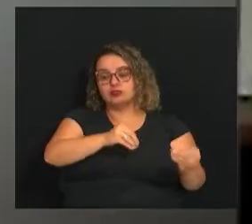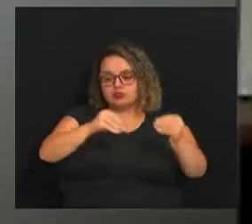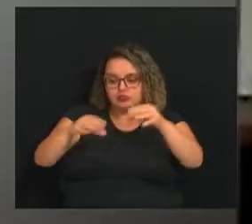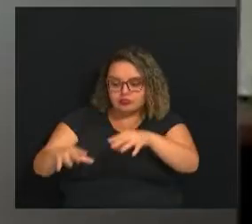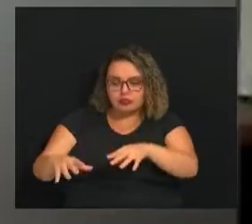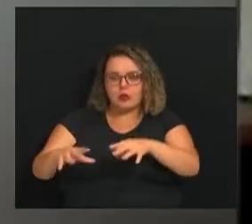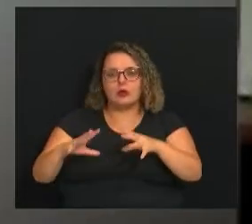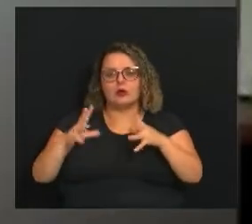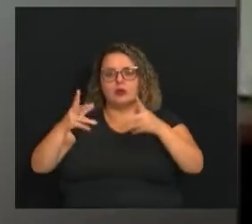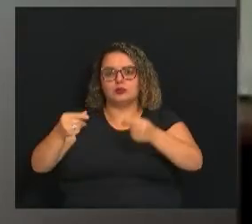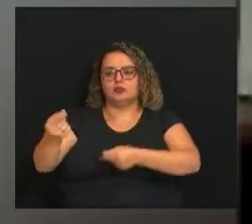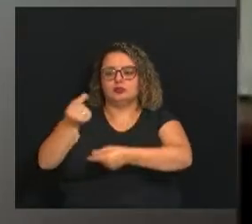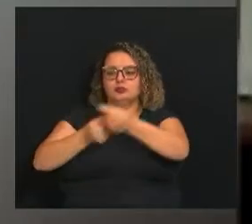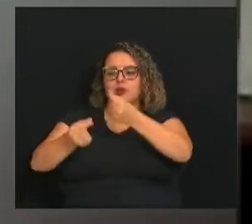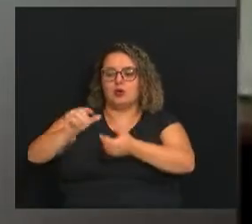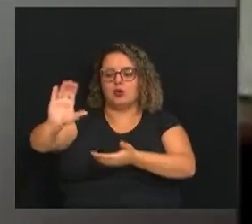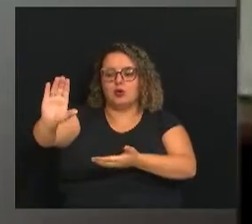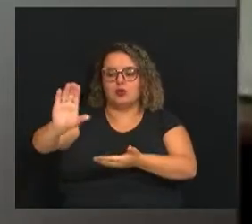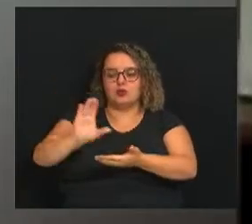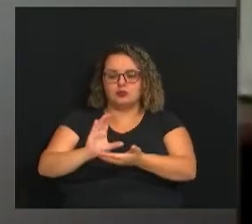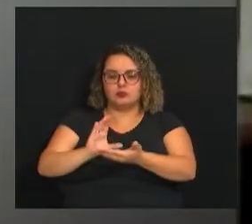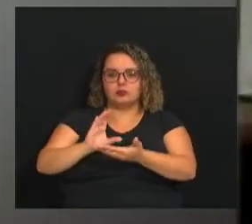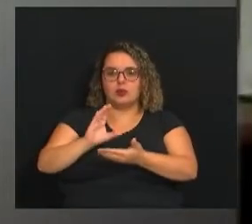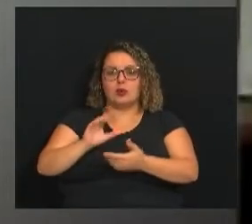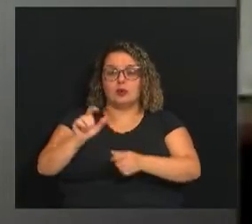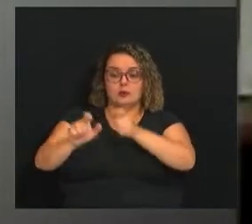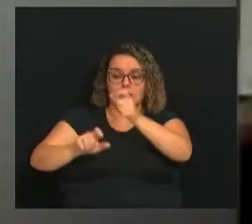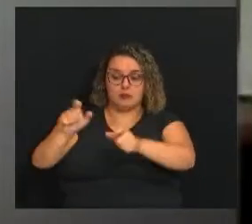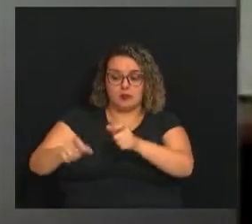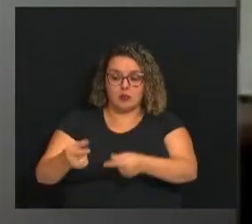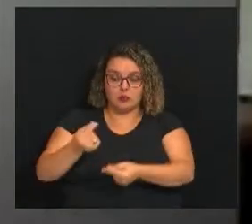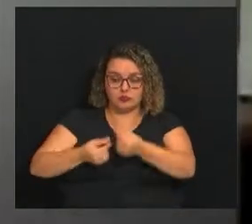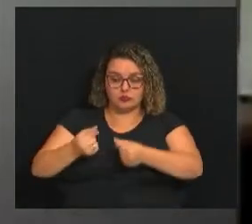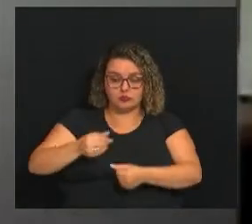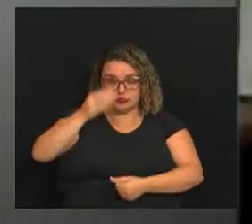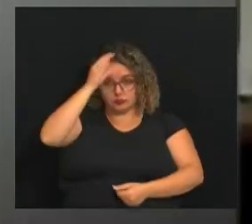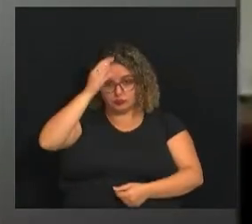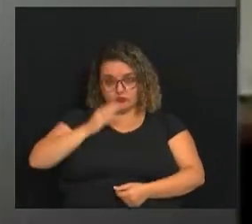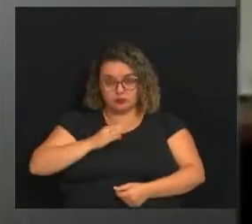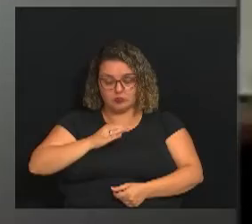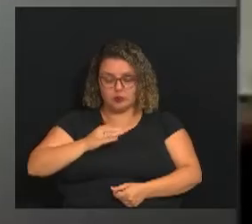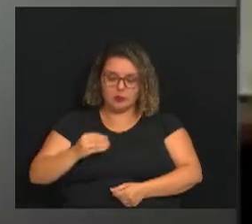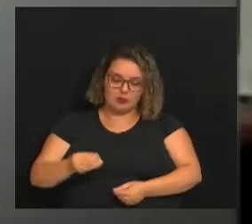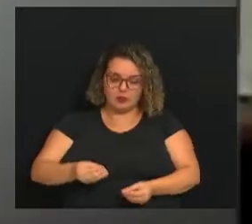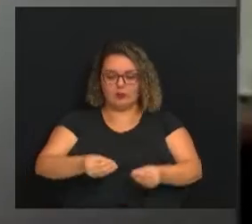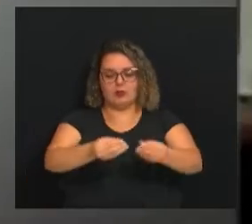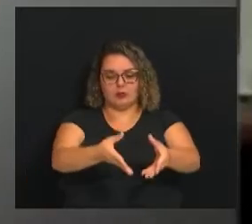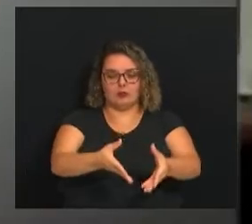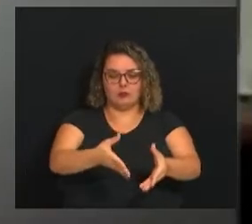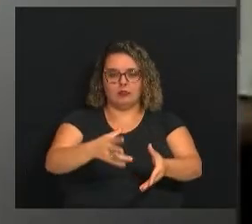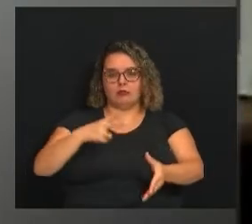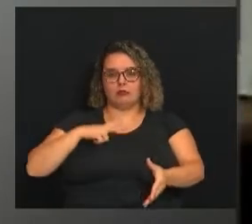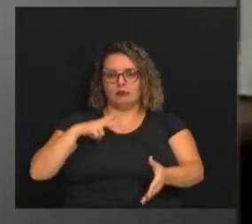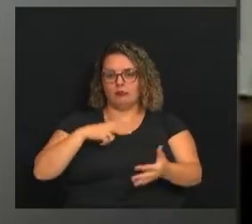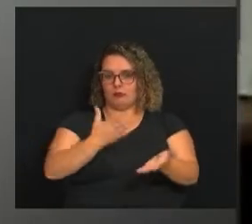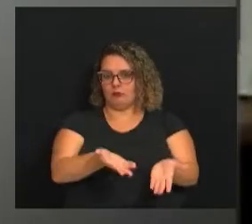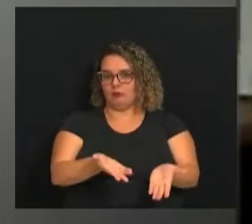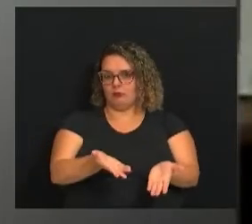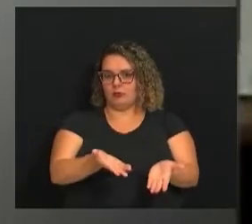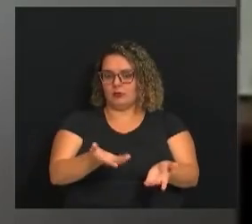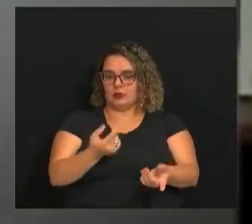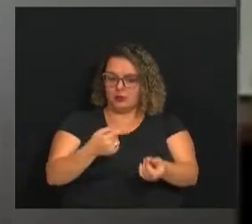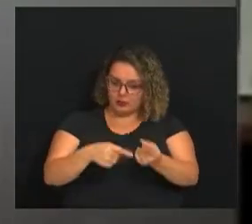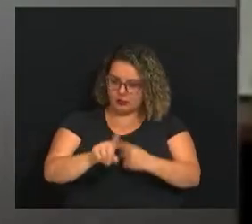recursos públicos, né, dos recursos do povo, do dinheiro público para o setor privado. Né, nós temos uma perspectiva de superar